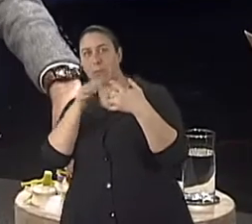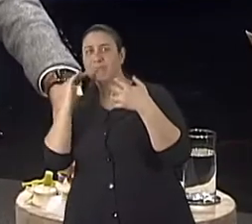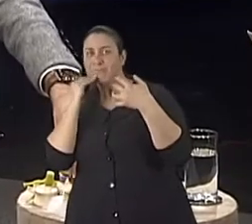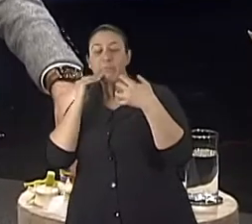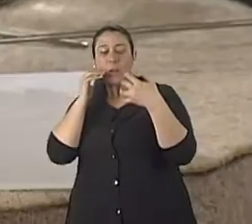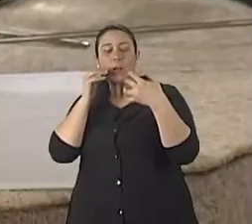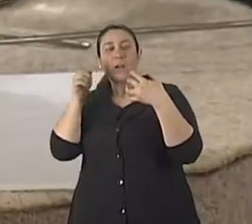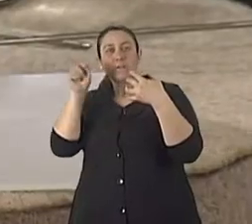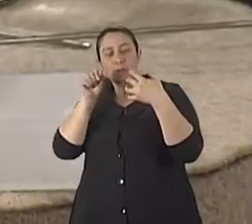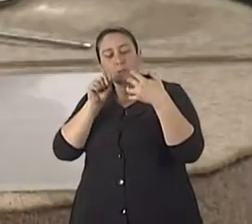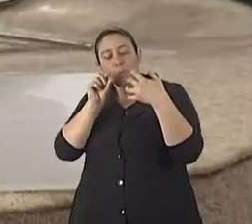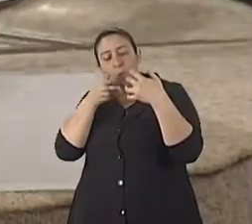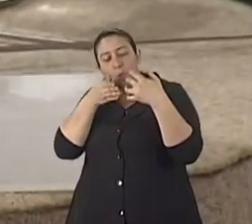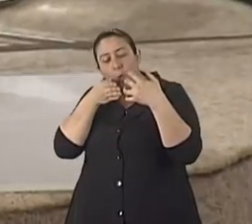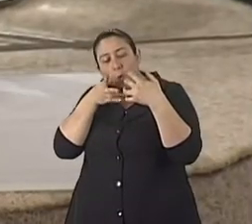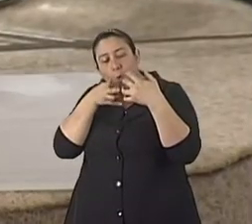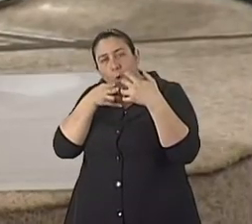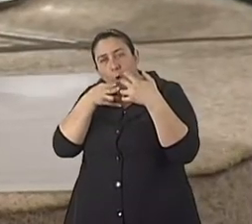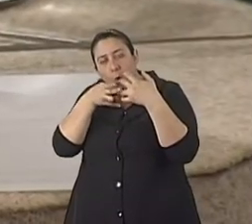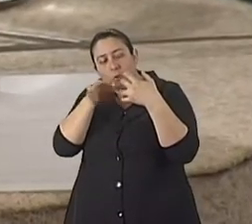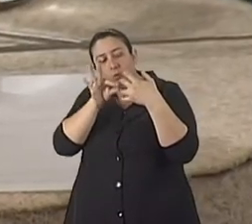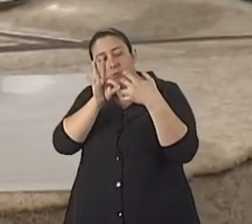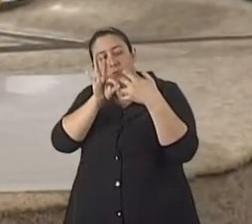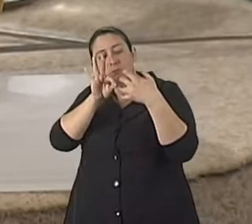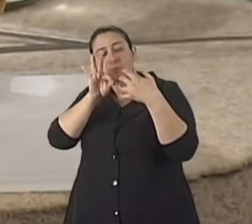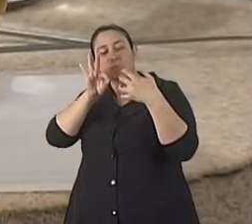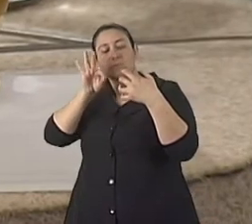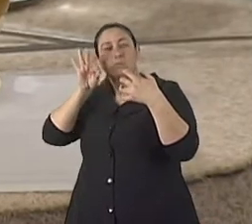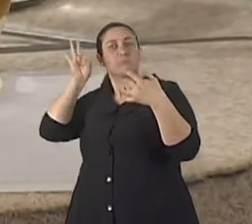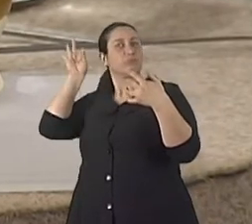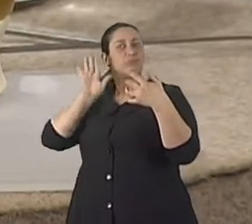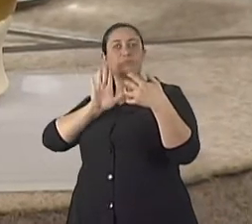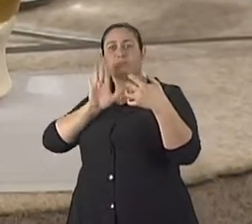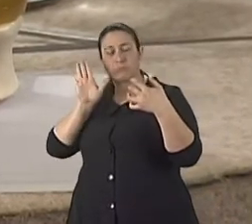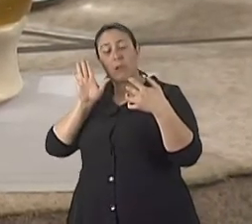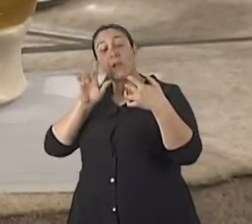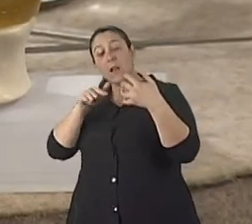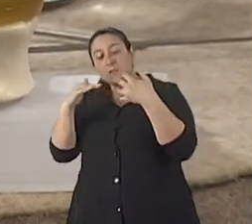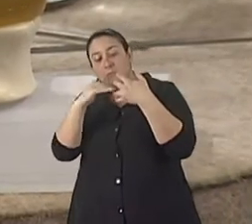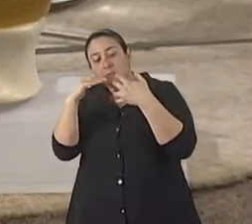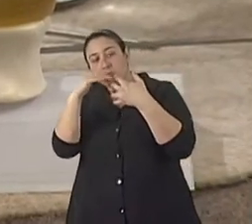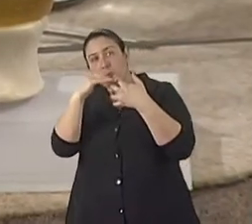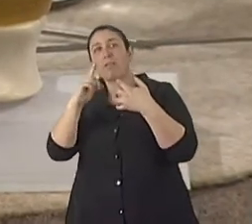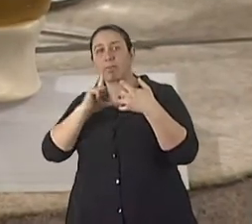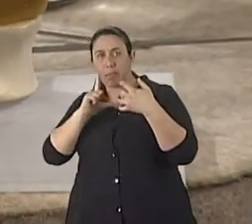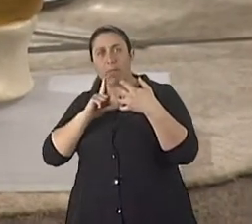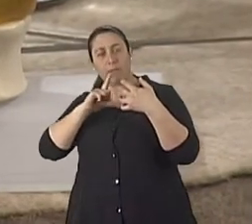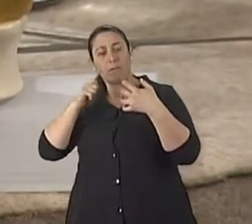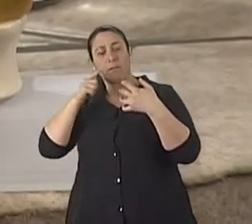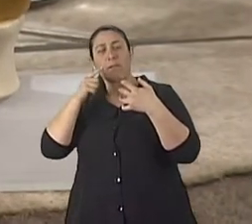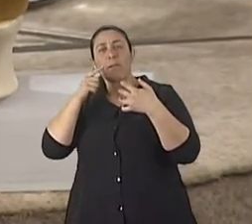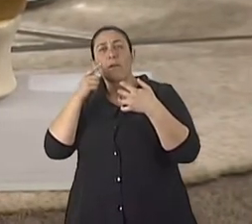e se faz um espaço interno desse disco intervertebral entende tá onde que a gente consegue digamos